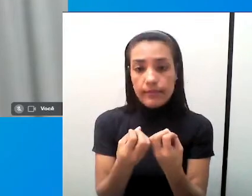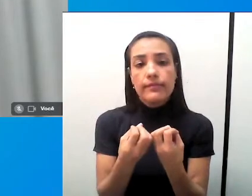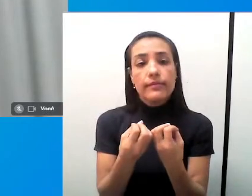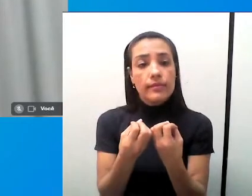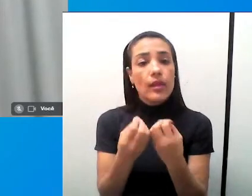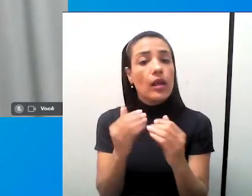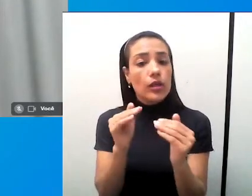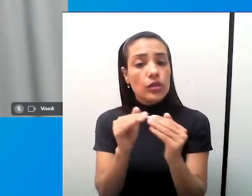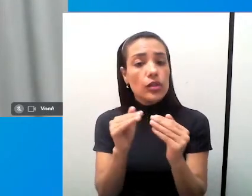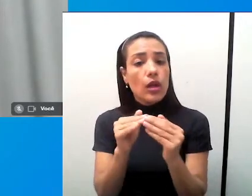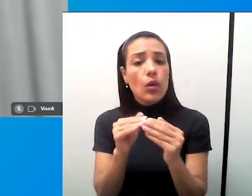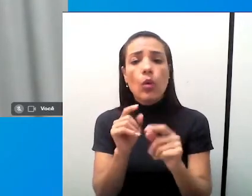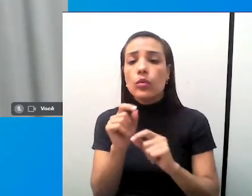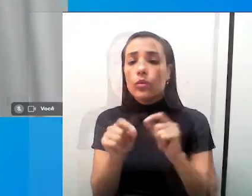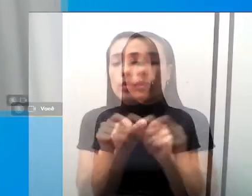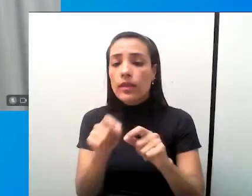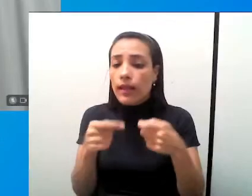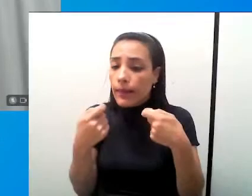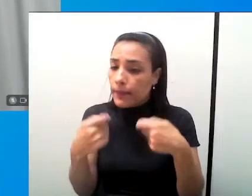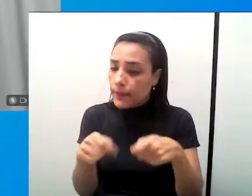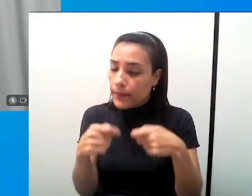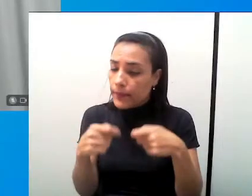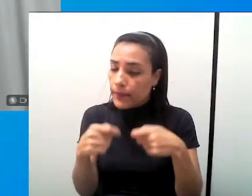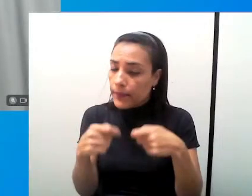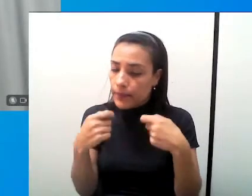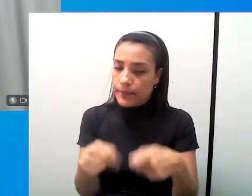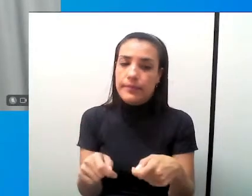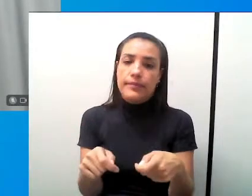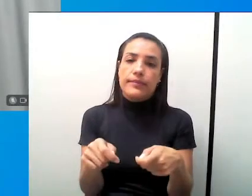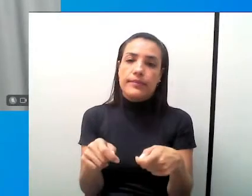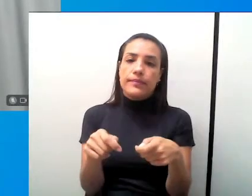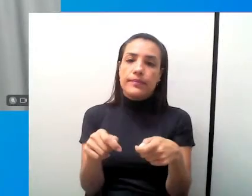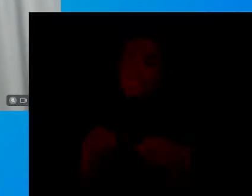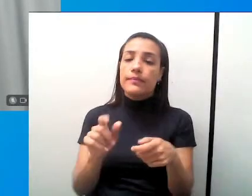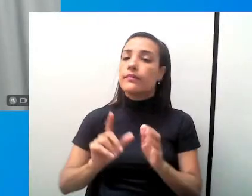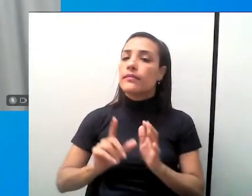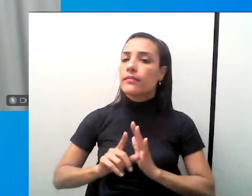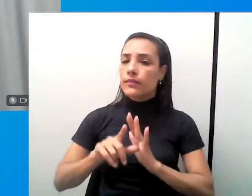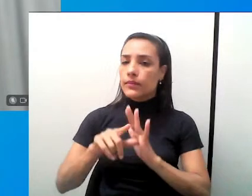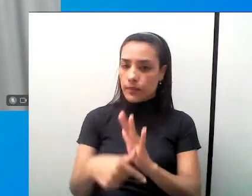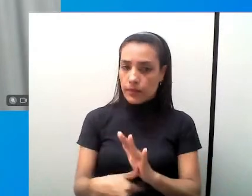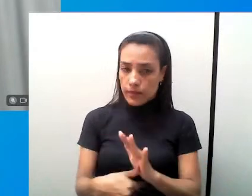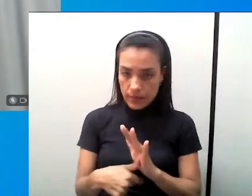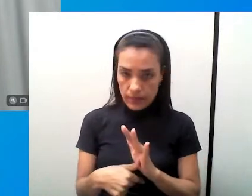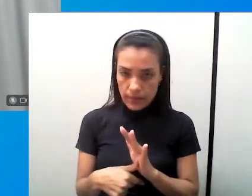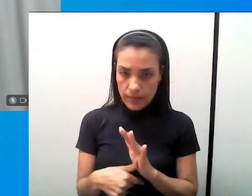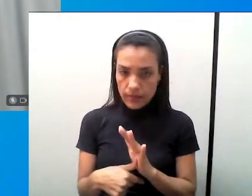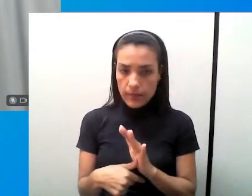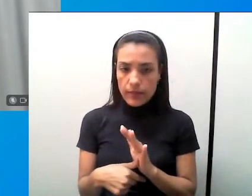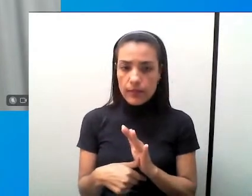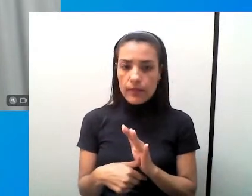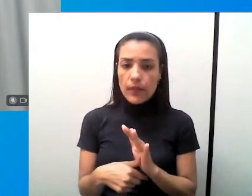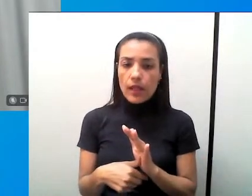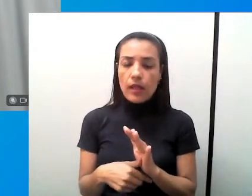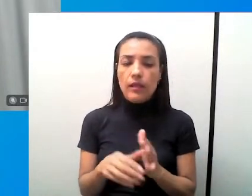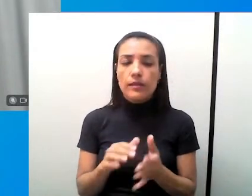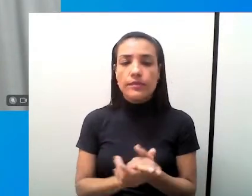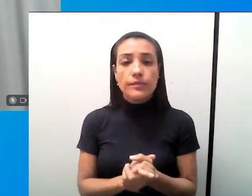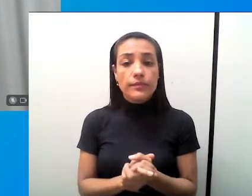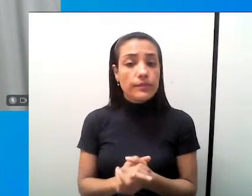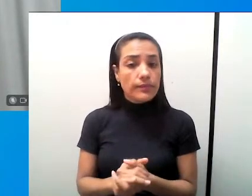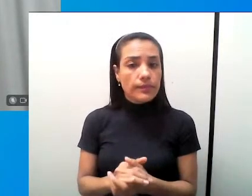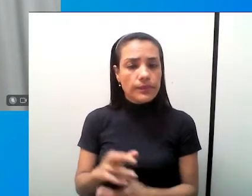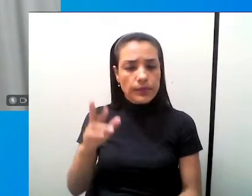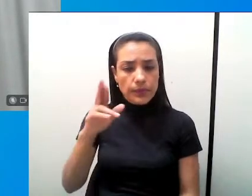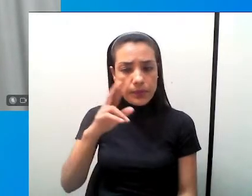né, de cada um desses empreendedores, e depois, né, realizado um processo de análise,